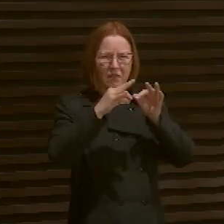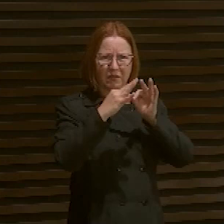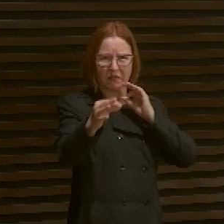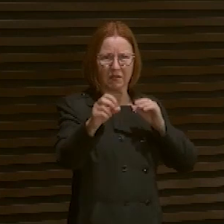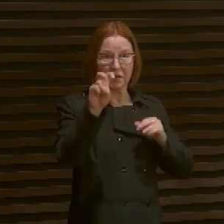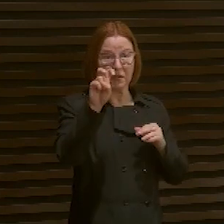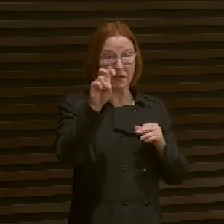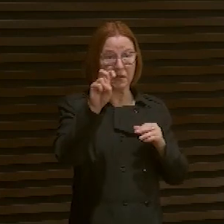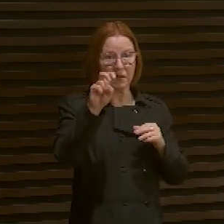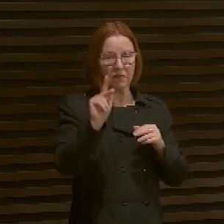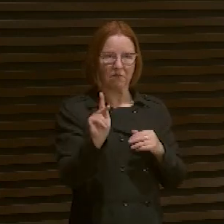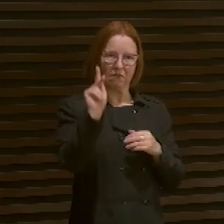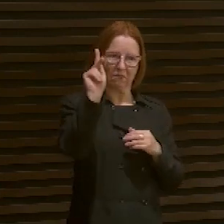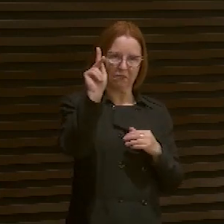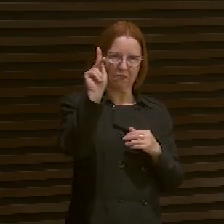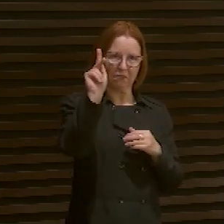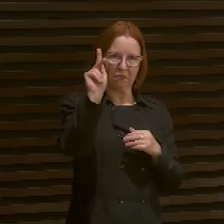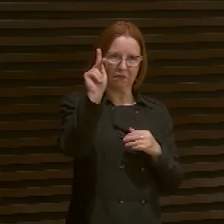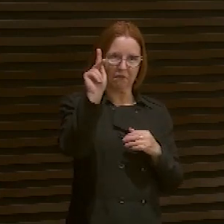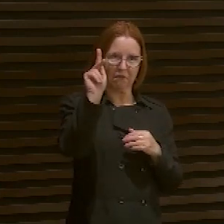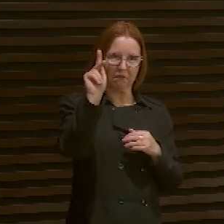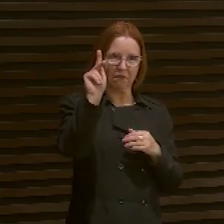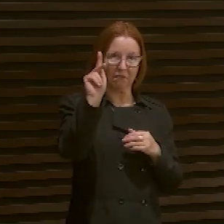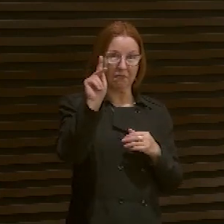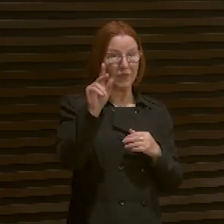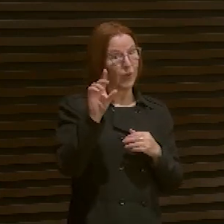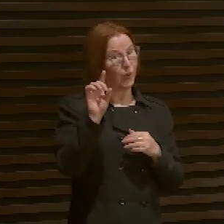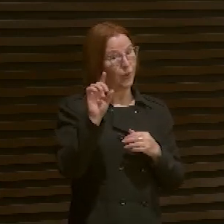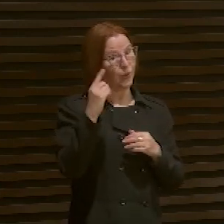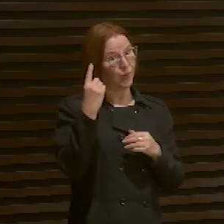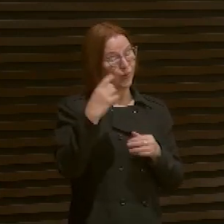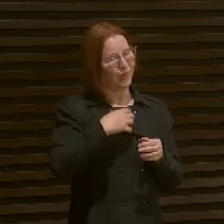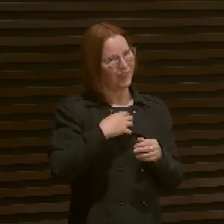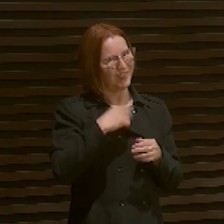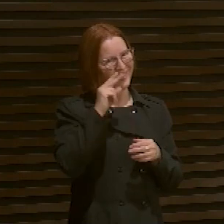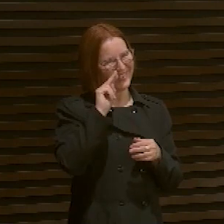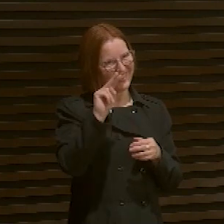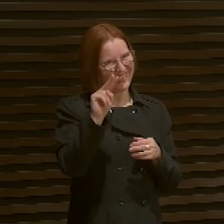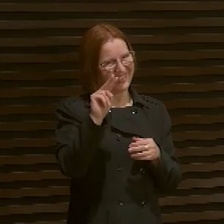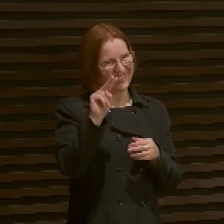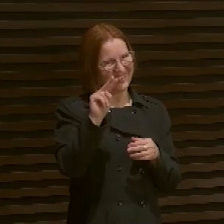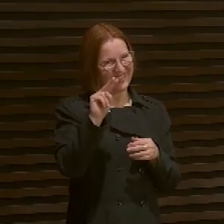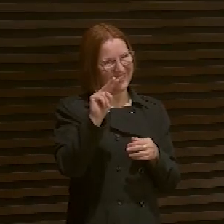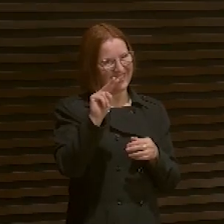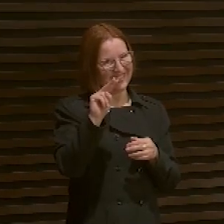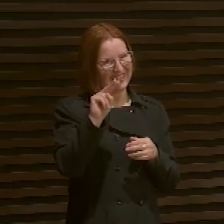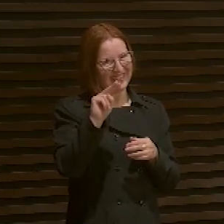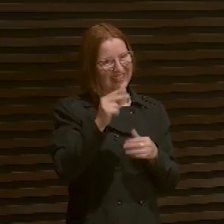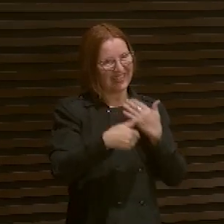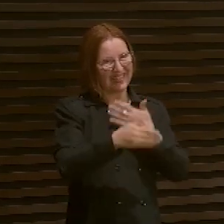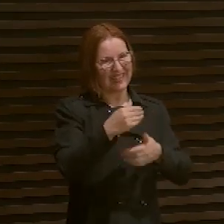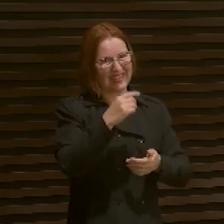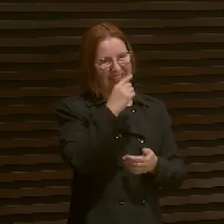5 quilômetros? Só há um jeito de ver uma situação como essa, pelos olhos